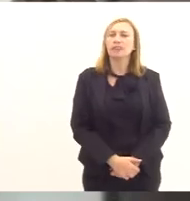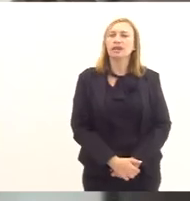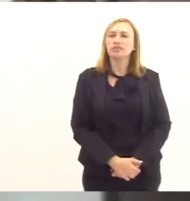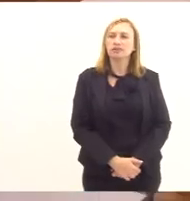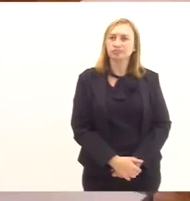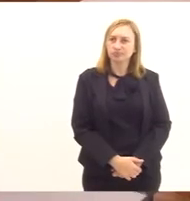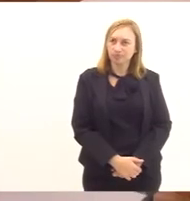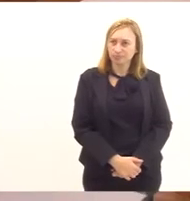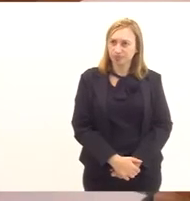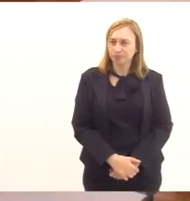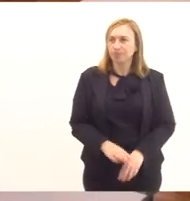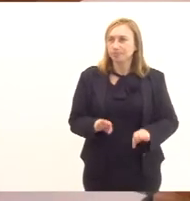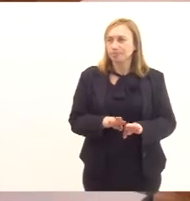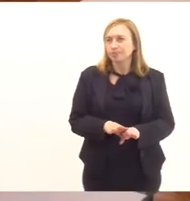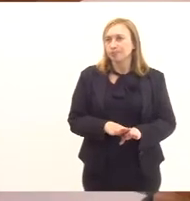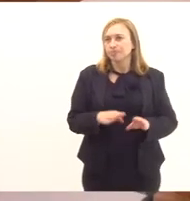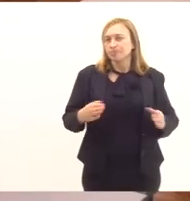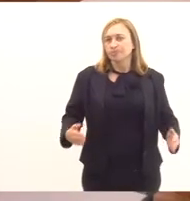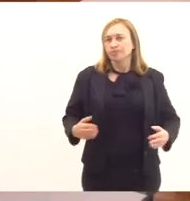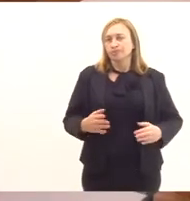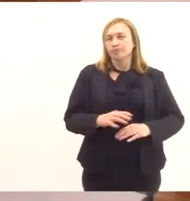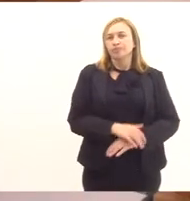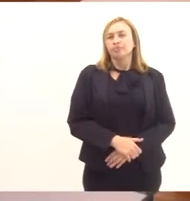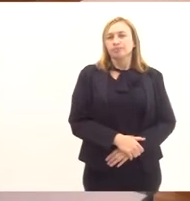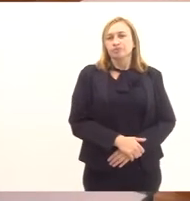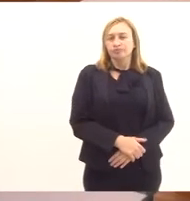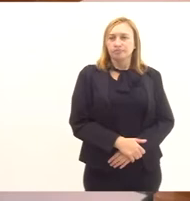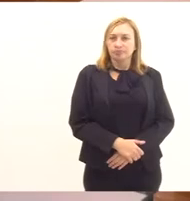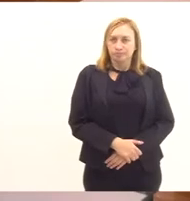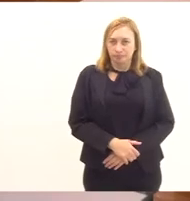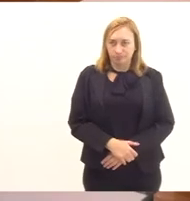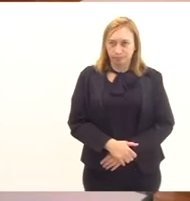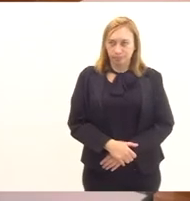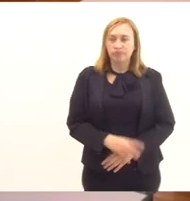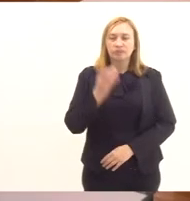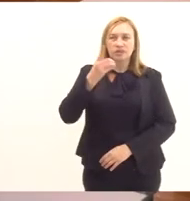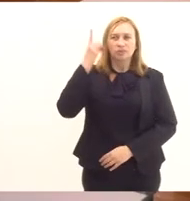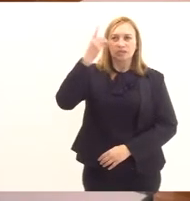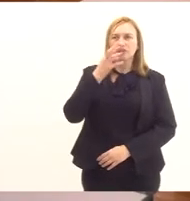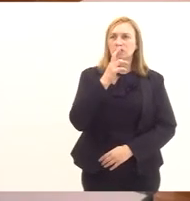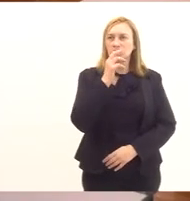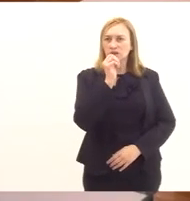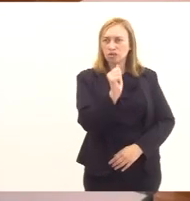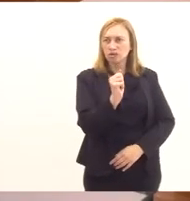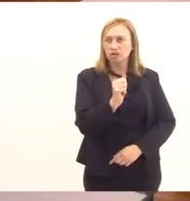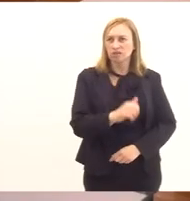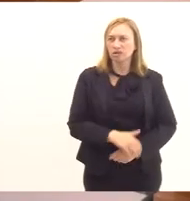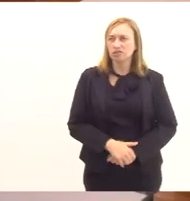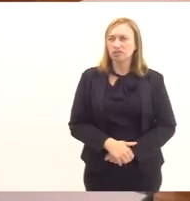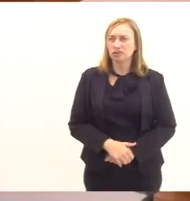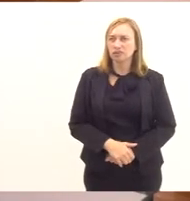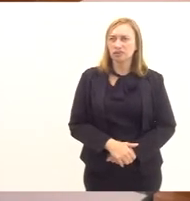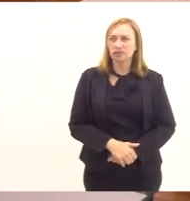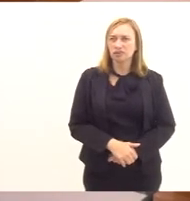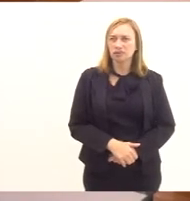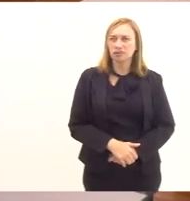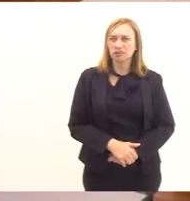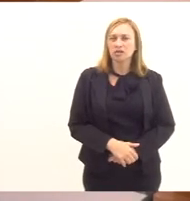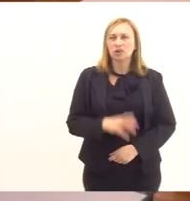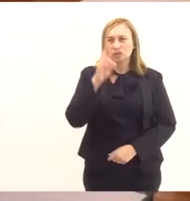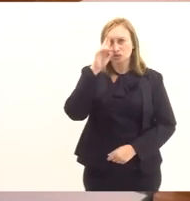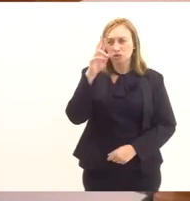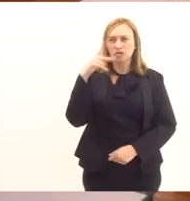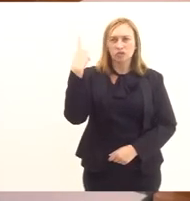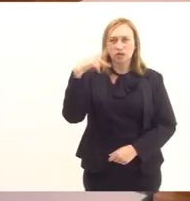cumprimentar a mesa aqui no figura de vossa excelência o deputado Rodrigo Amorim e ao Senhor